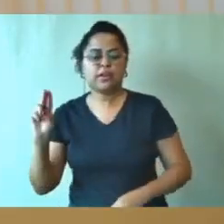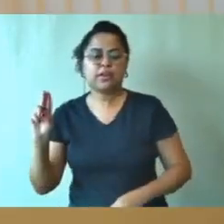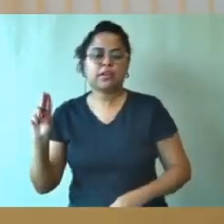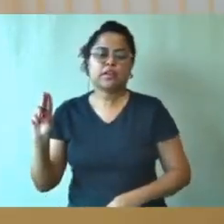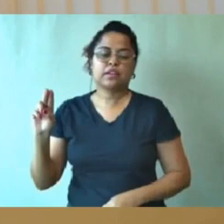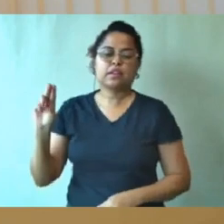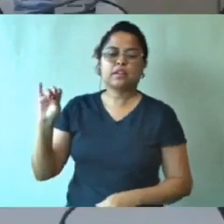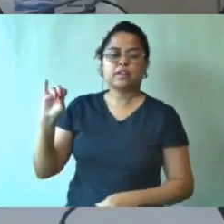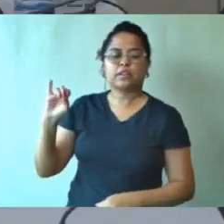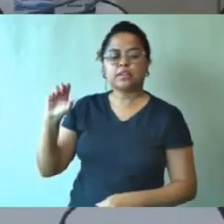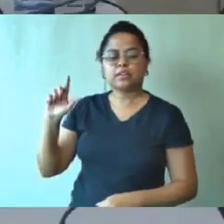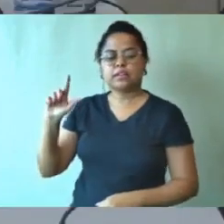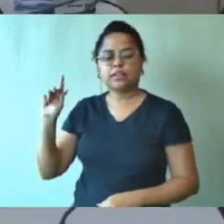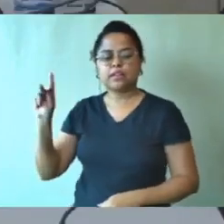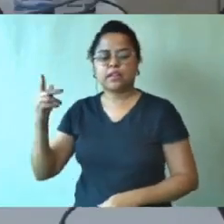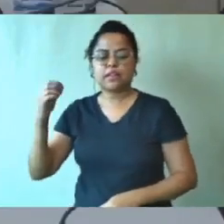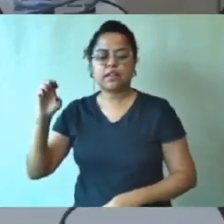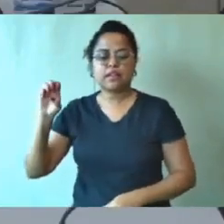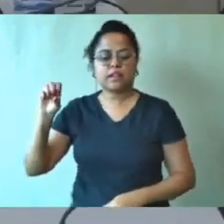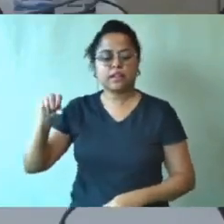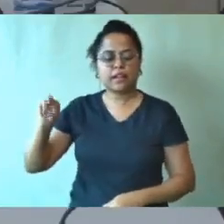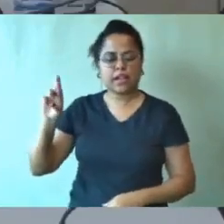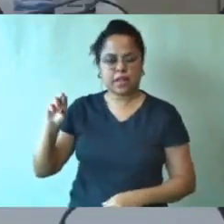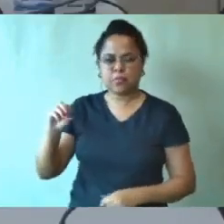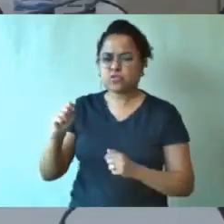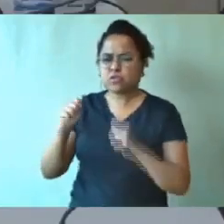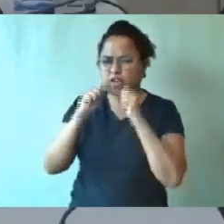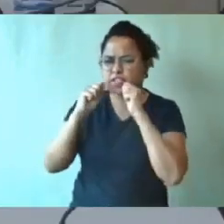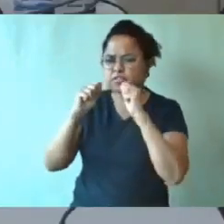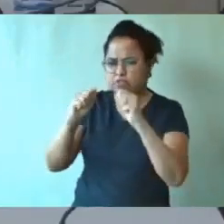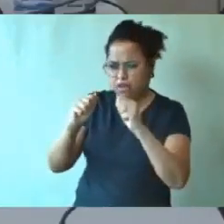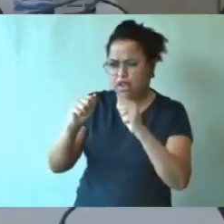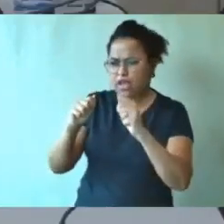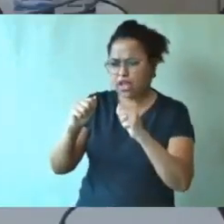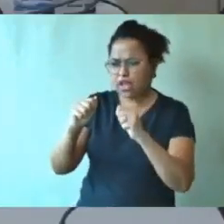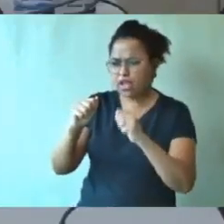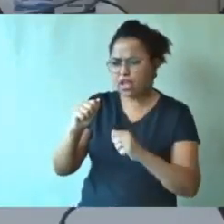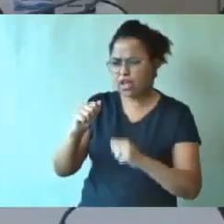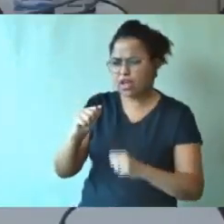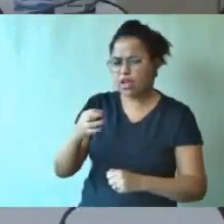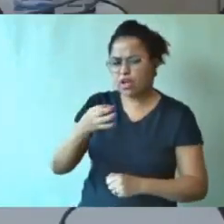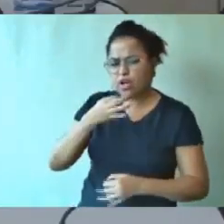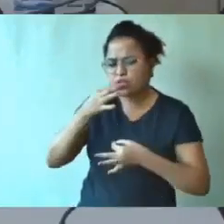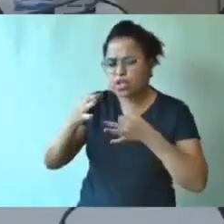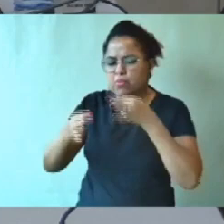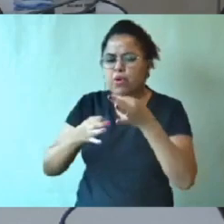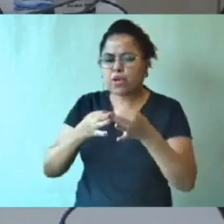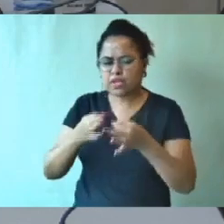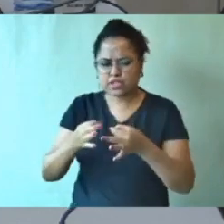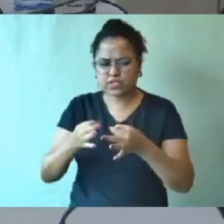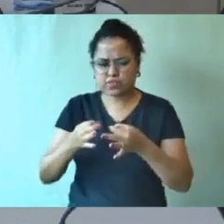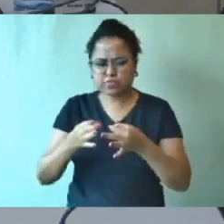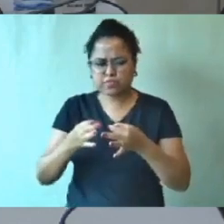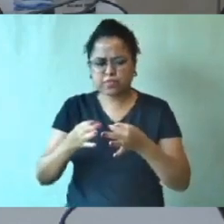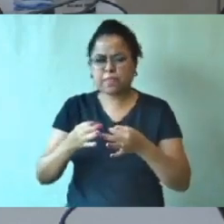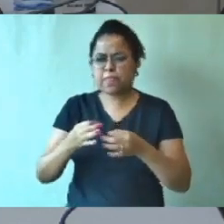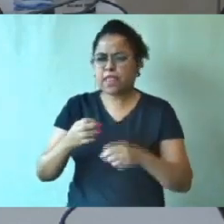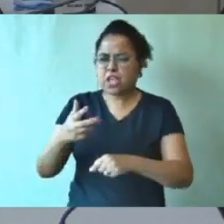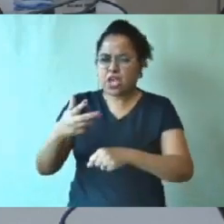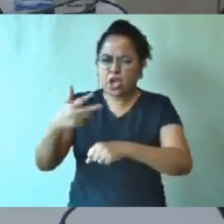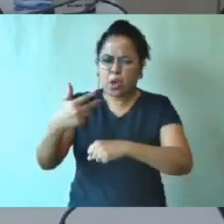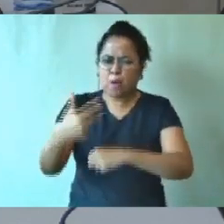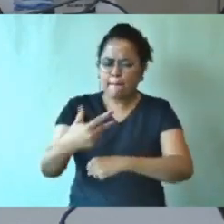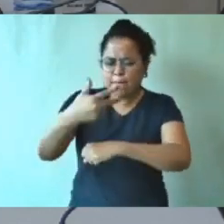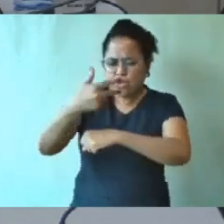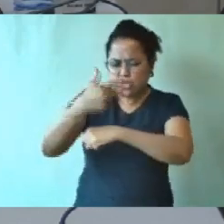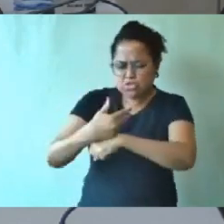Perfeito. Eu gostaria de pedir, então, que o senhor colocasse a câmera de uma posição que vocês dois fiquem visíveis para a gente